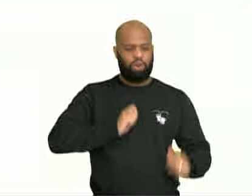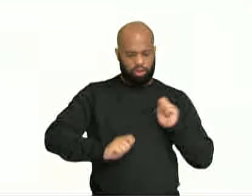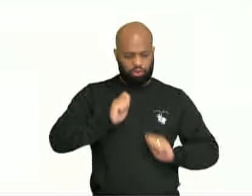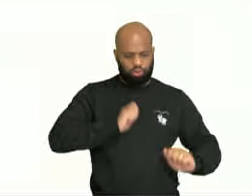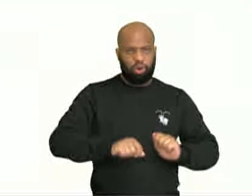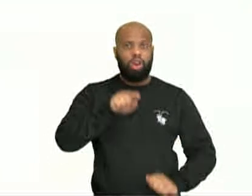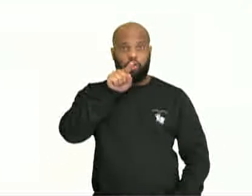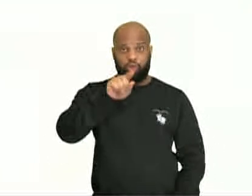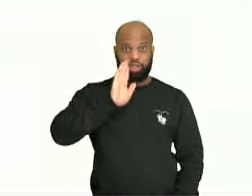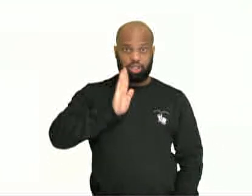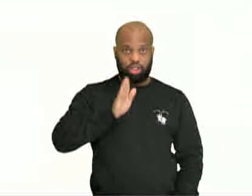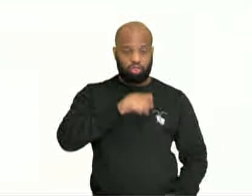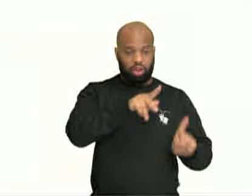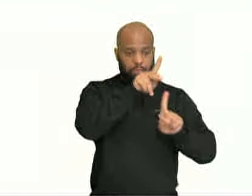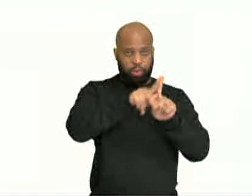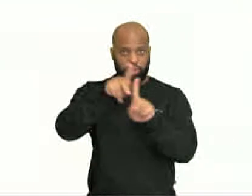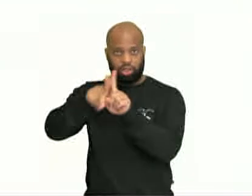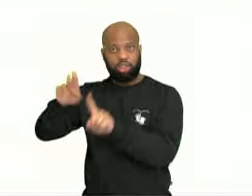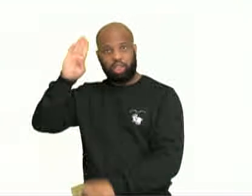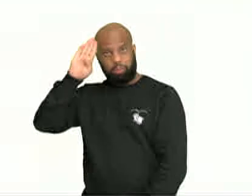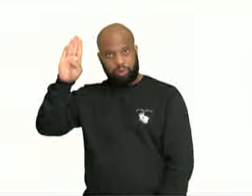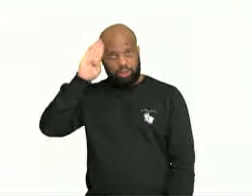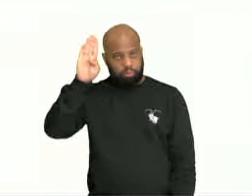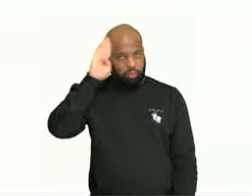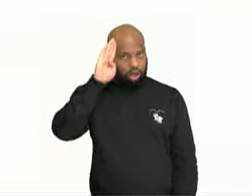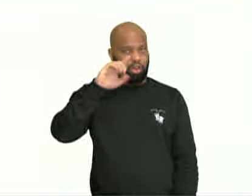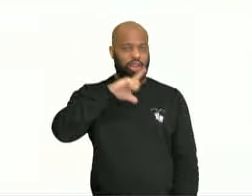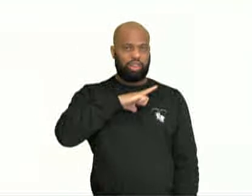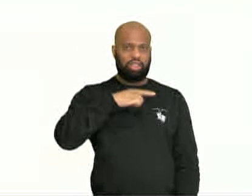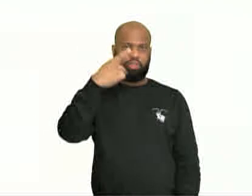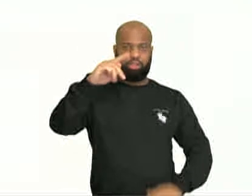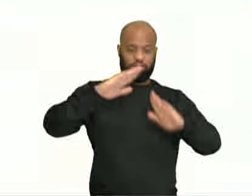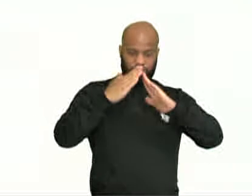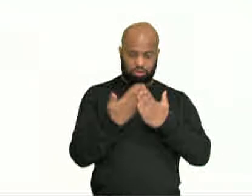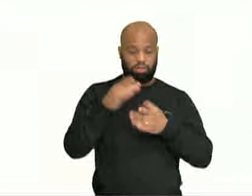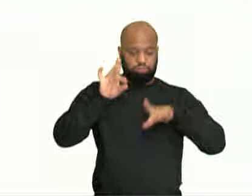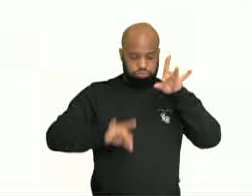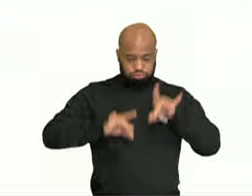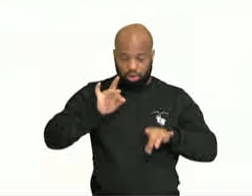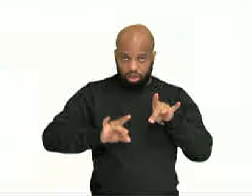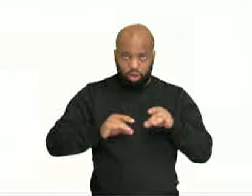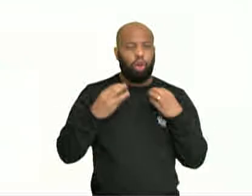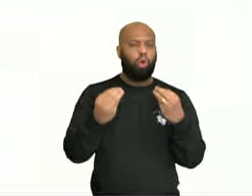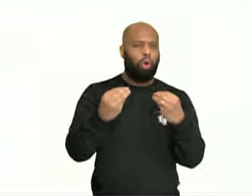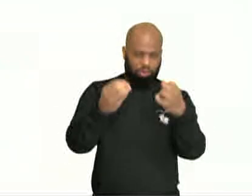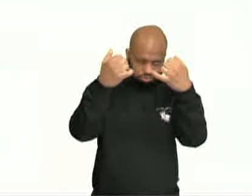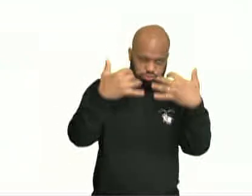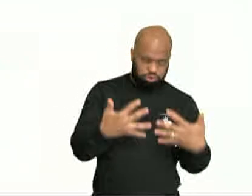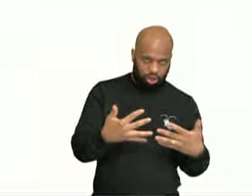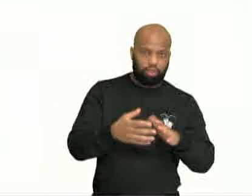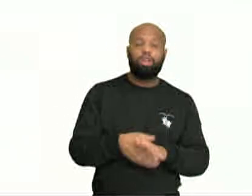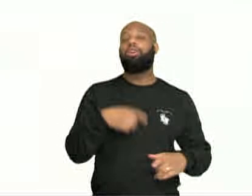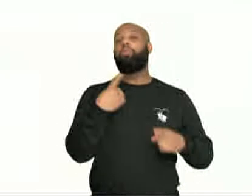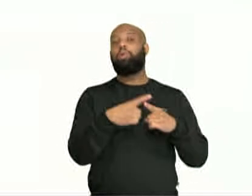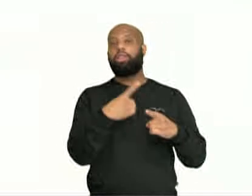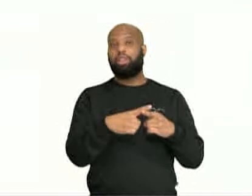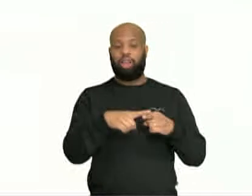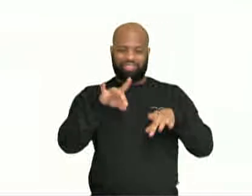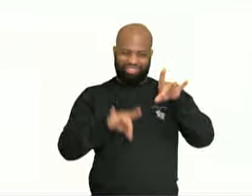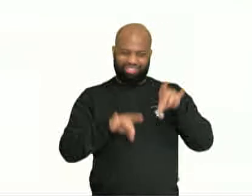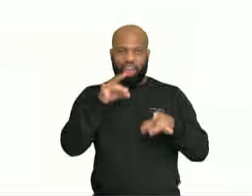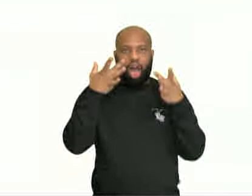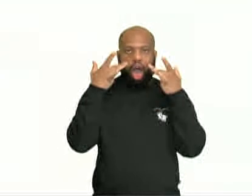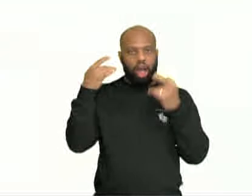foi protagonista em alguma peça de teatro na sua escola? Como foi? Por quê? Porque as peças teatrais de Ariano